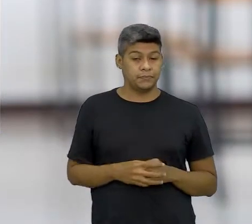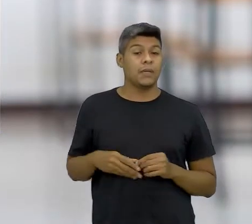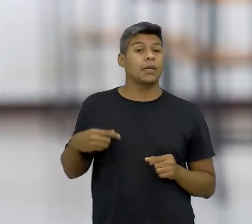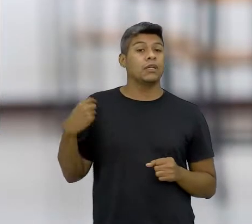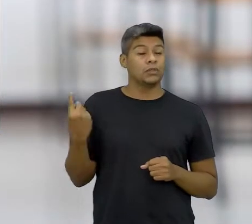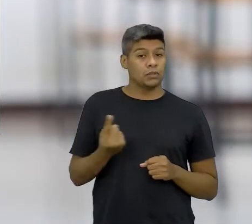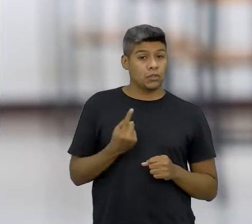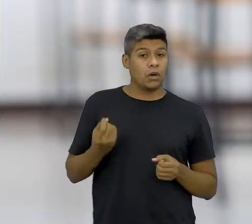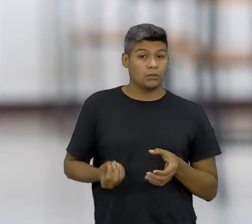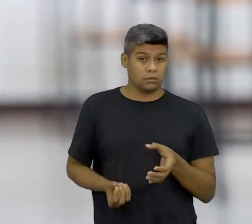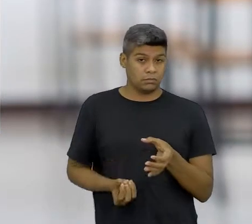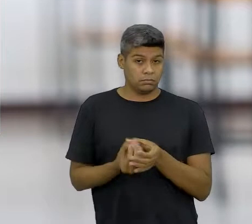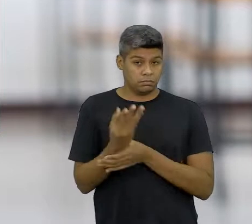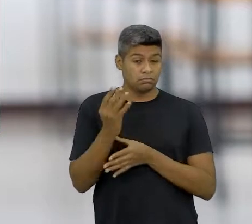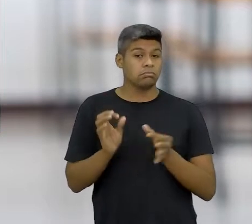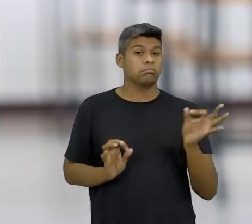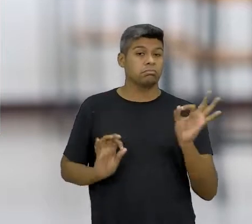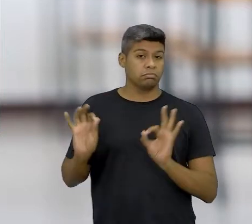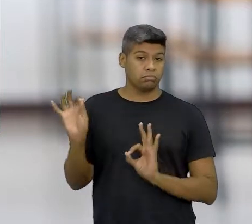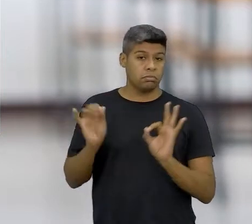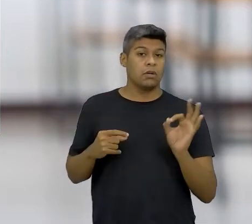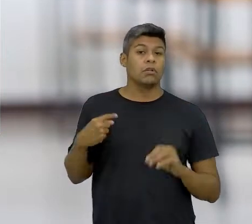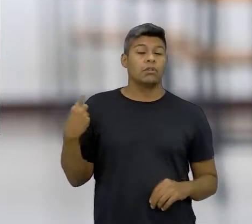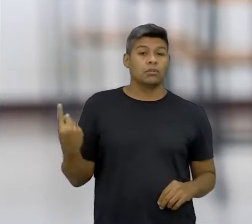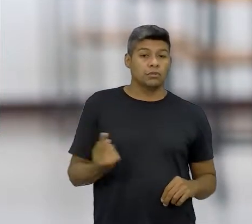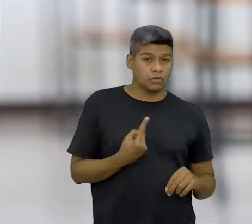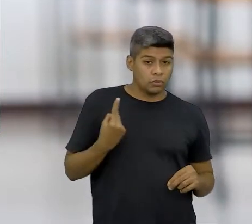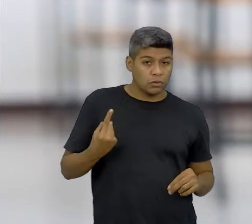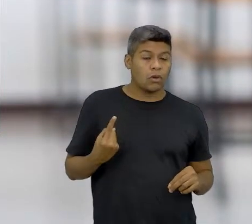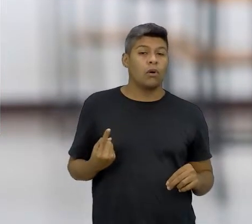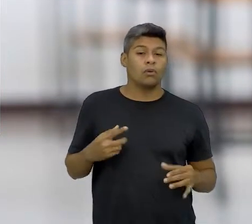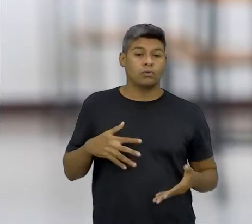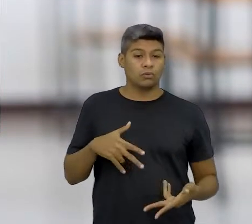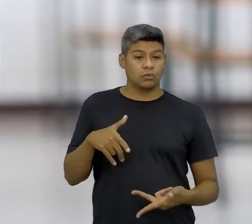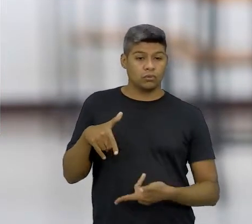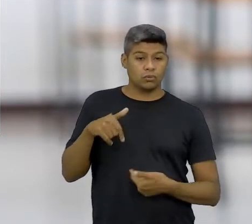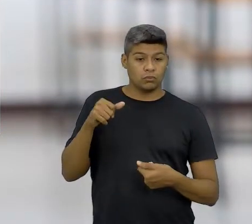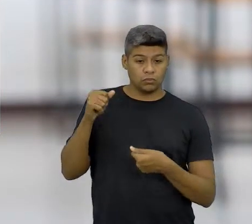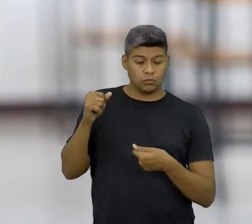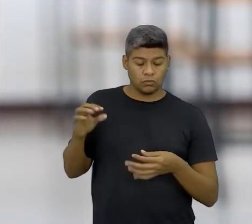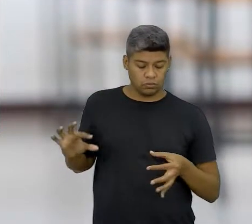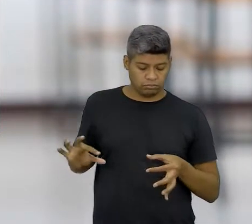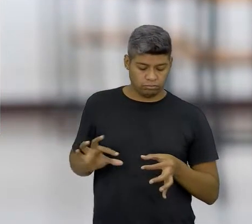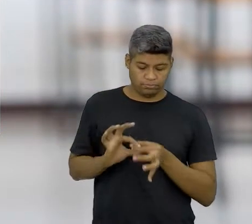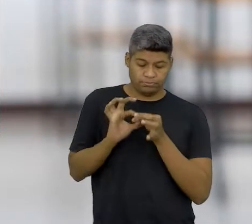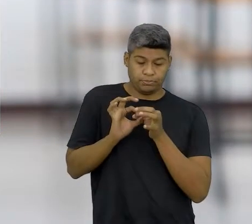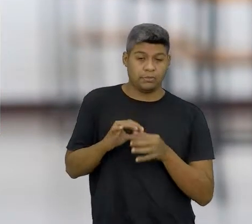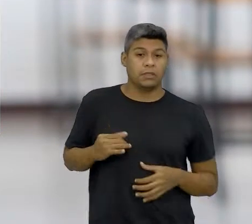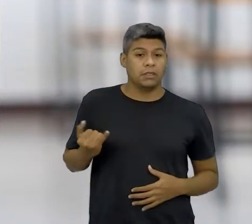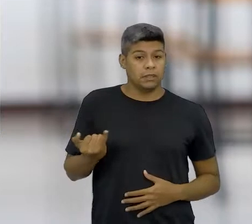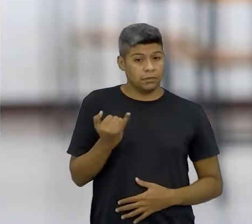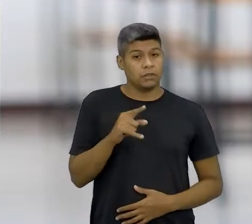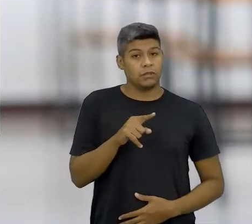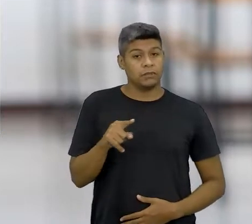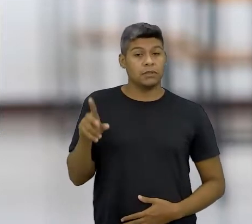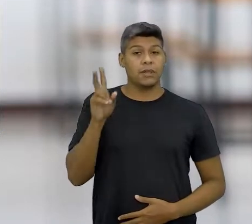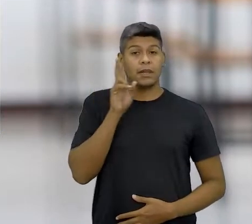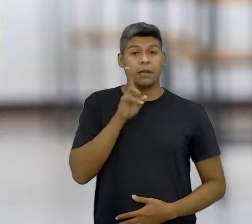estamos sistematizando a nossa unidade curricular, tudo no mundo está interligado, é importante que vocês lembrem